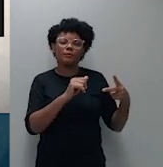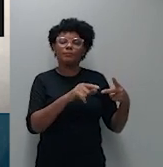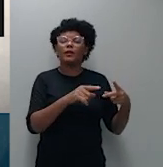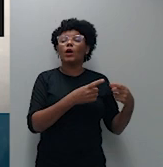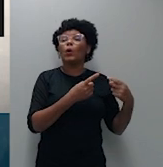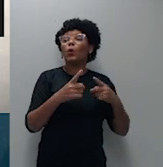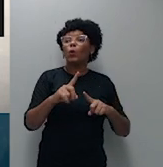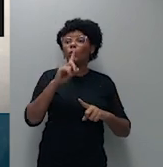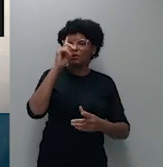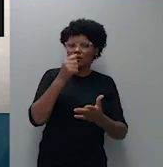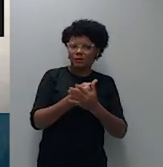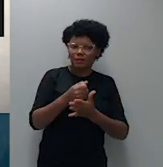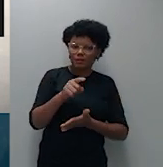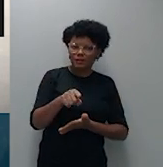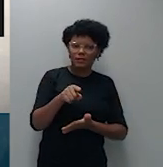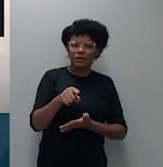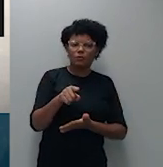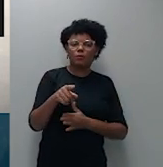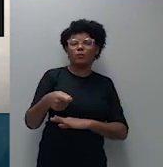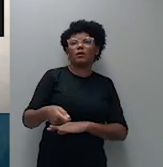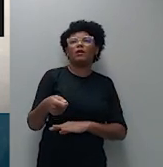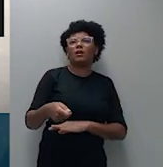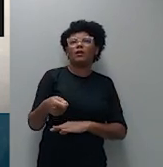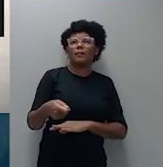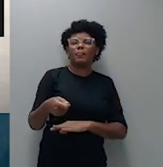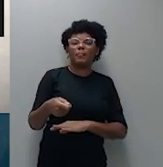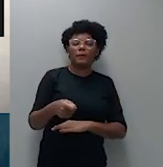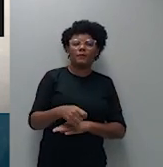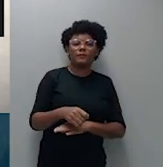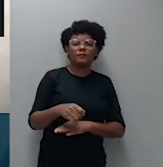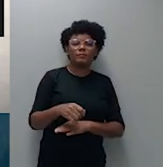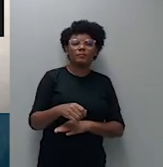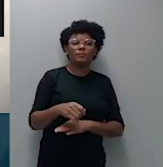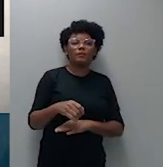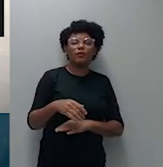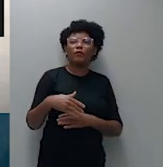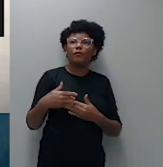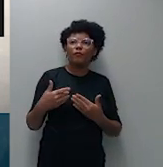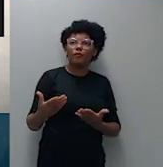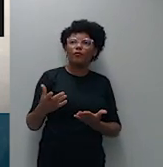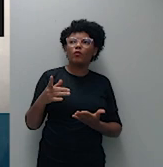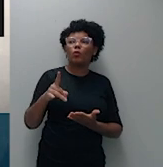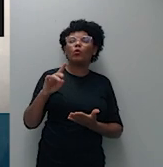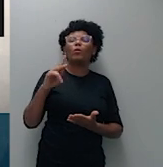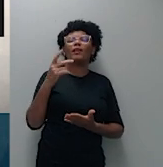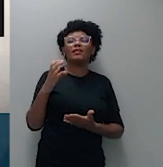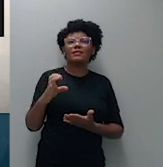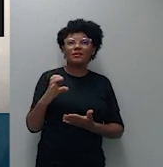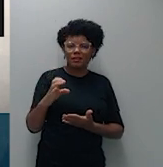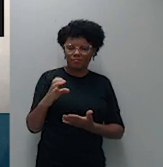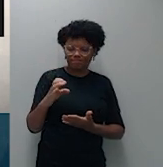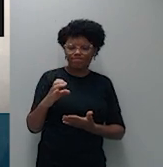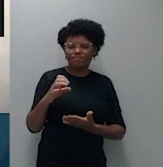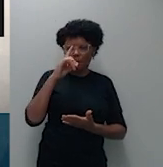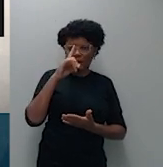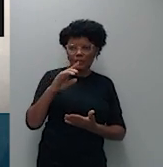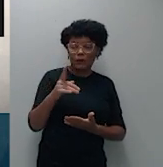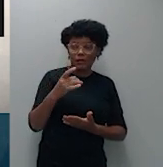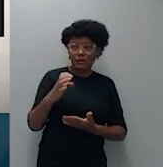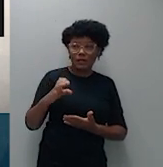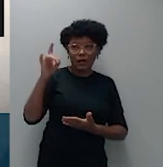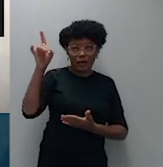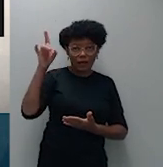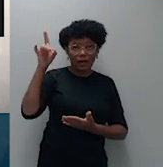contra a decisão que determinou a briga canal foi impetrado habeas corpus perante o